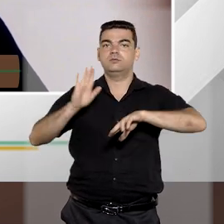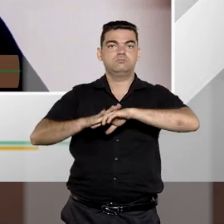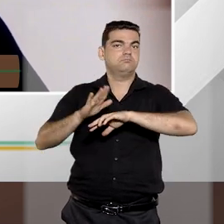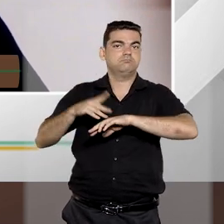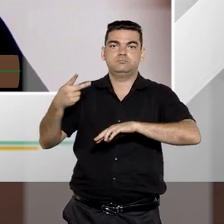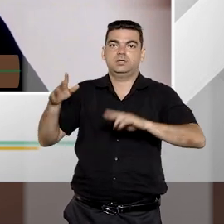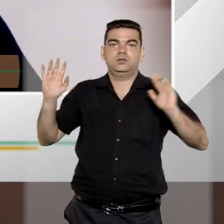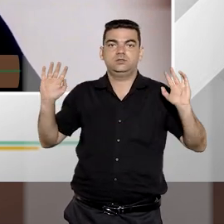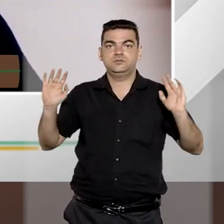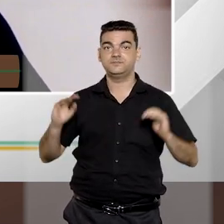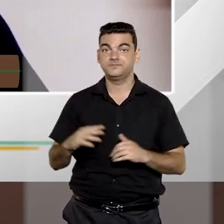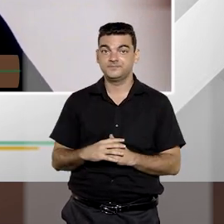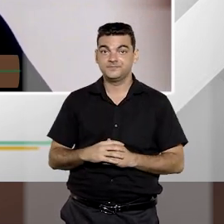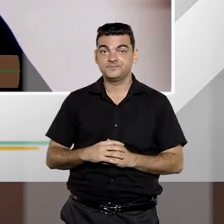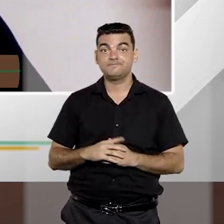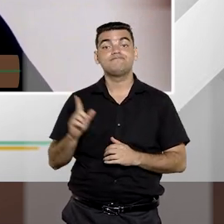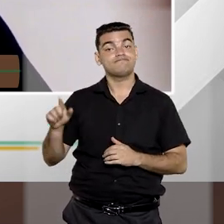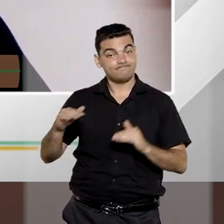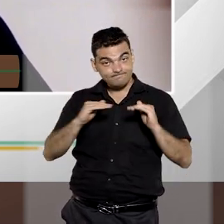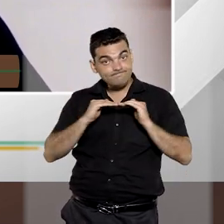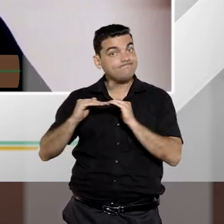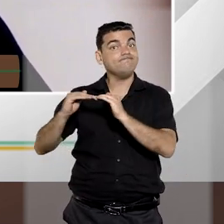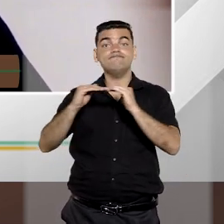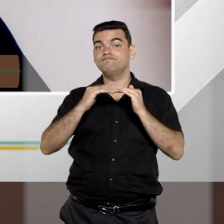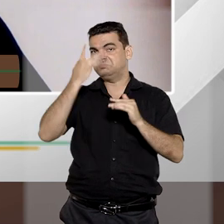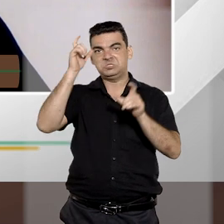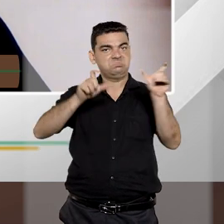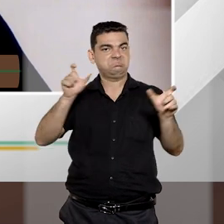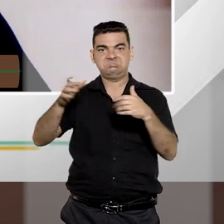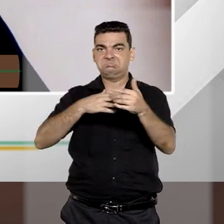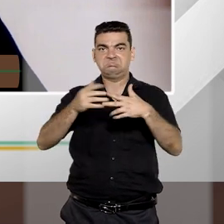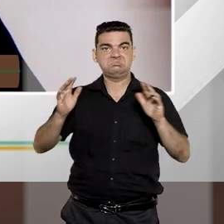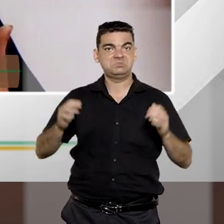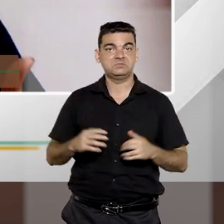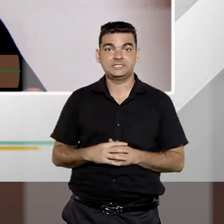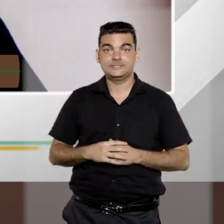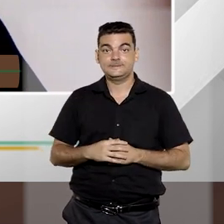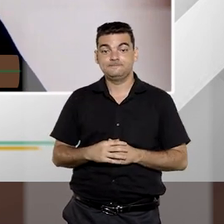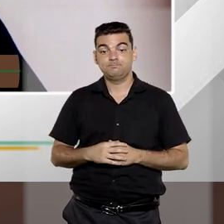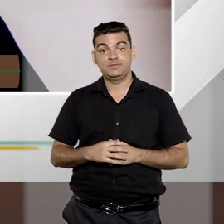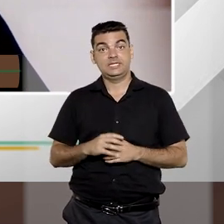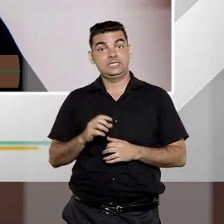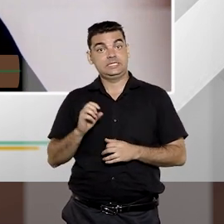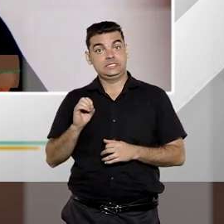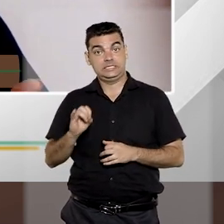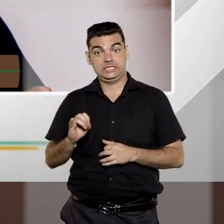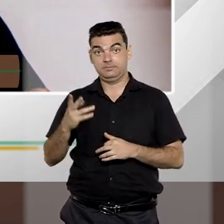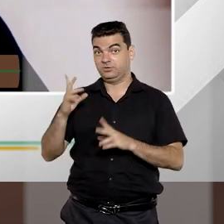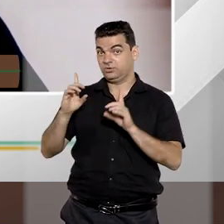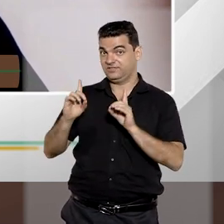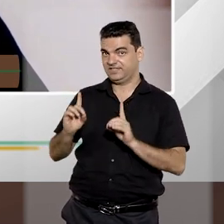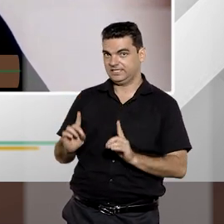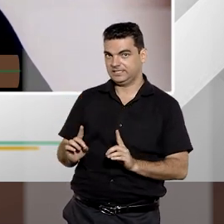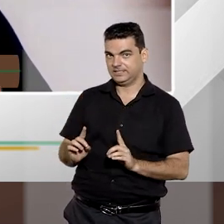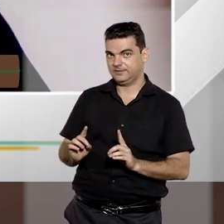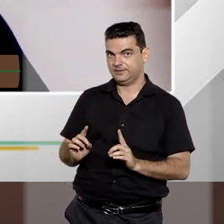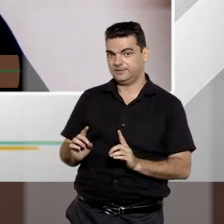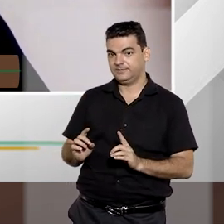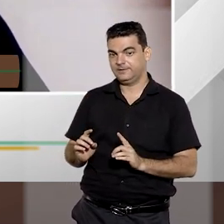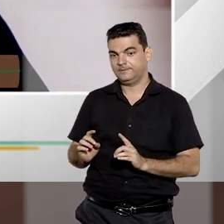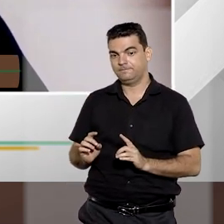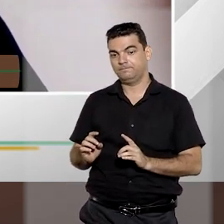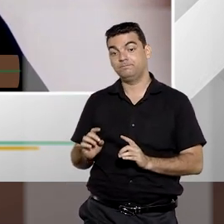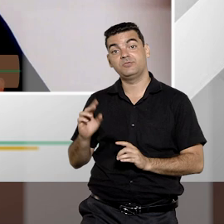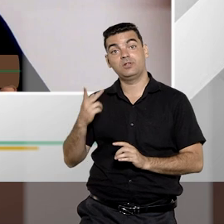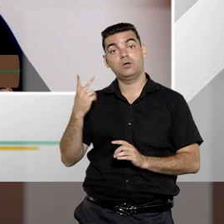sua capacidade legal, em igualdade de condições com as demais pessoas. Então, se antes as pessoas com deficiência, e